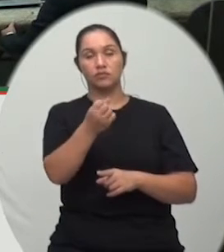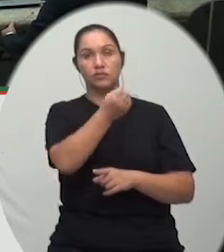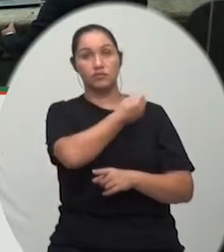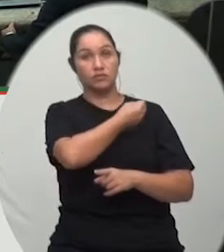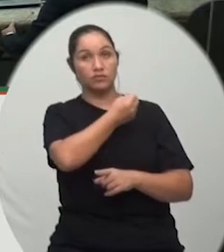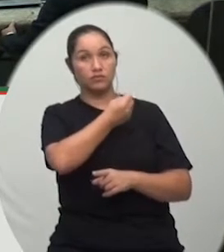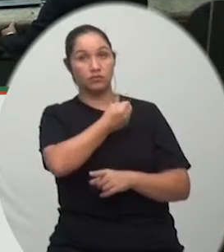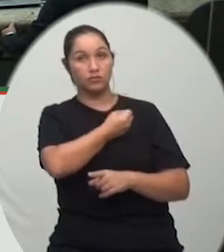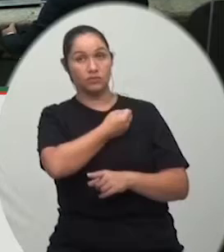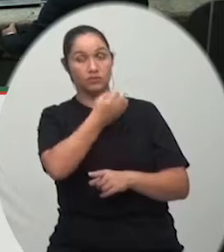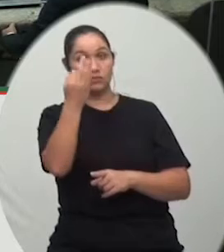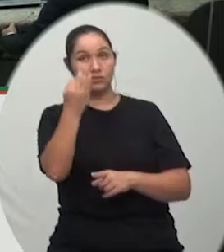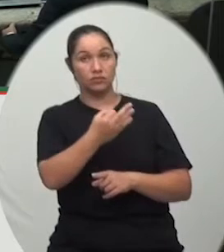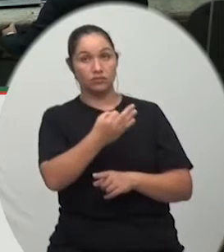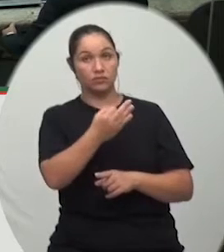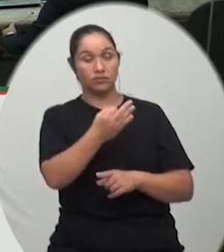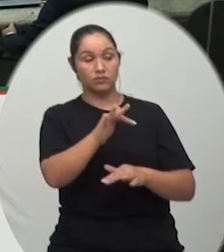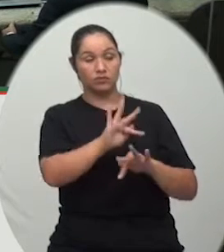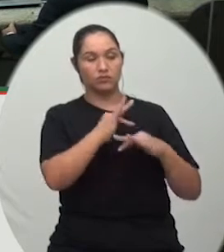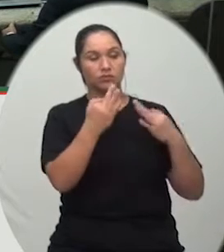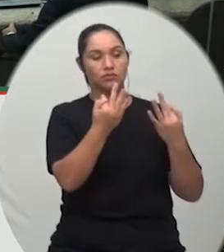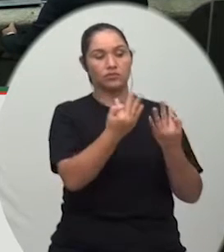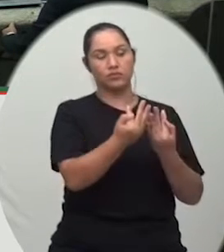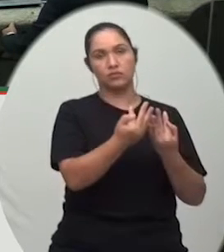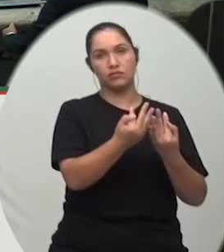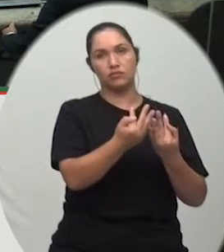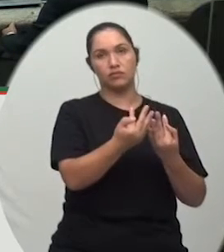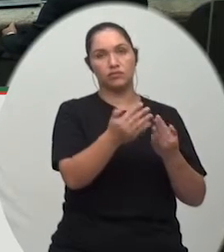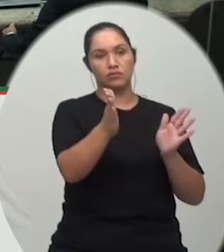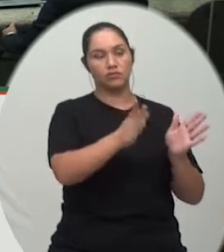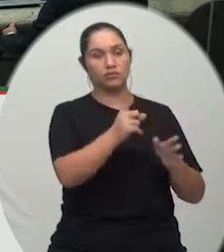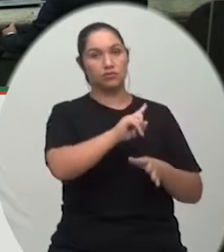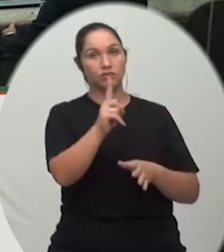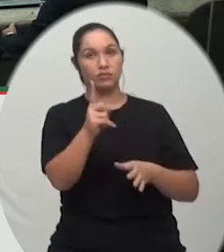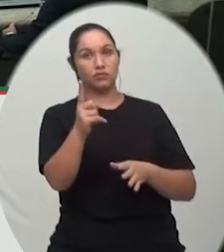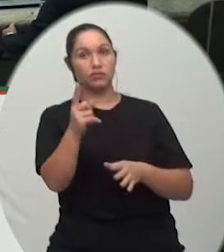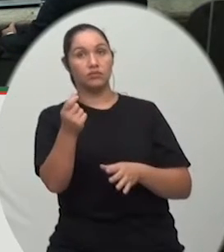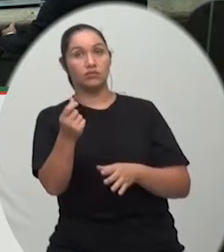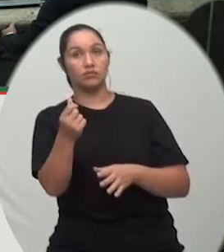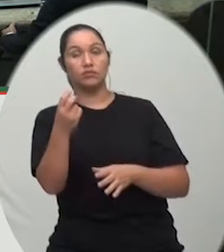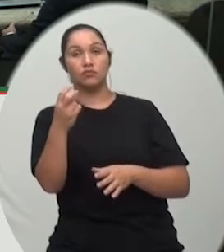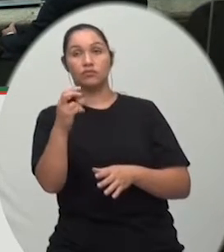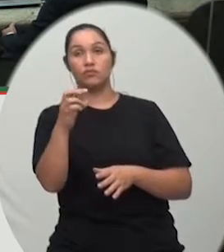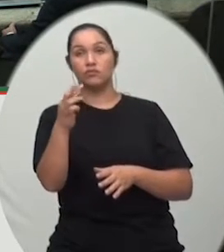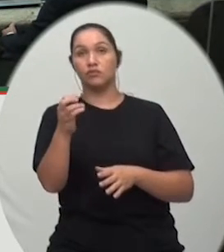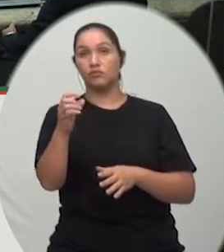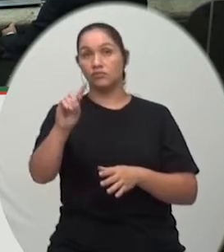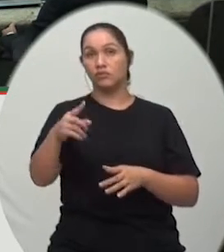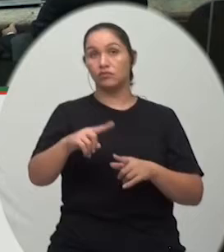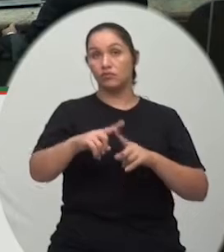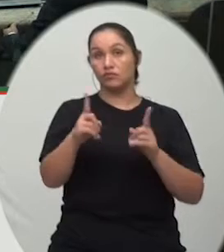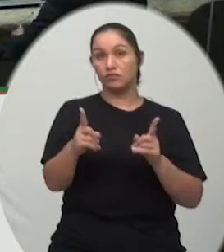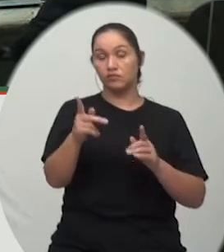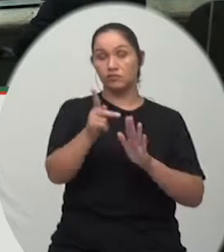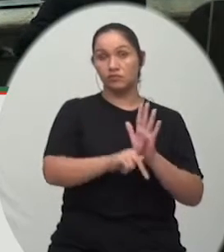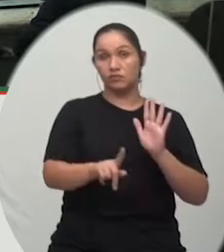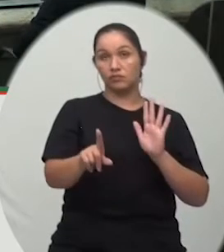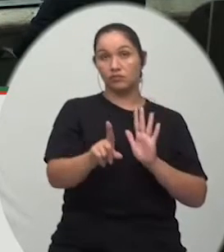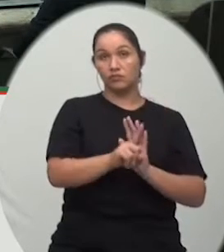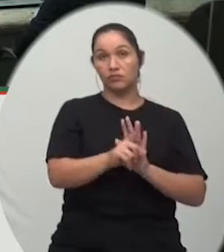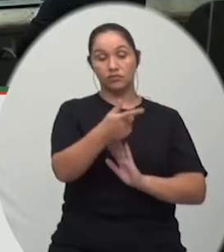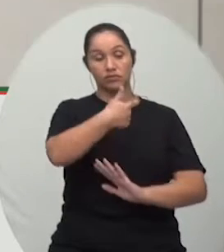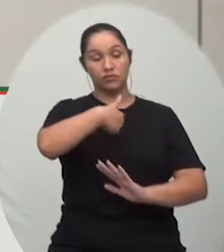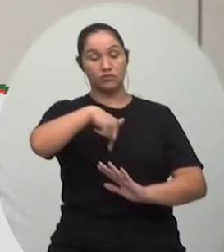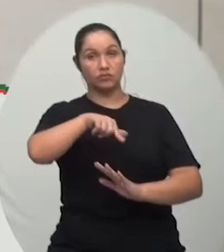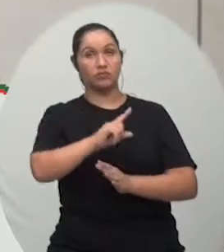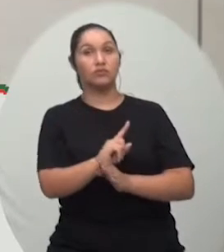um orçamento que é trabalhado dentro desse orçamento, né? Perfeito, mas o projeto de lei, esse que nós estaremos votando em seguida,